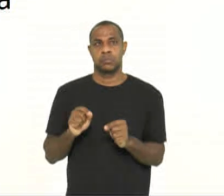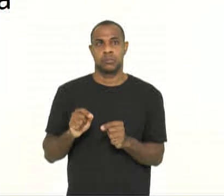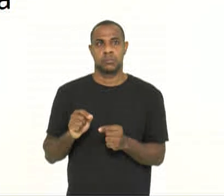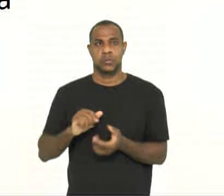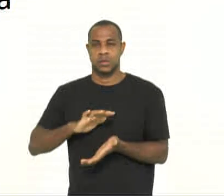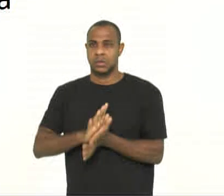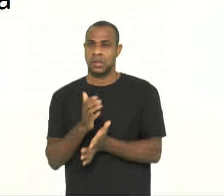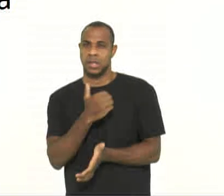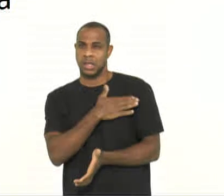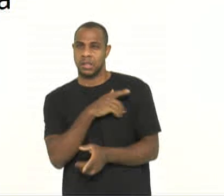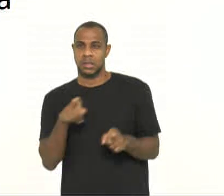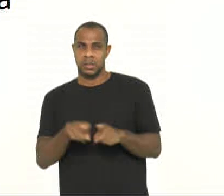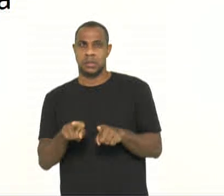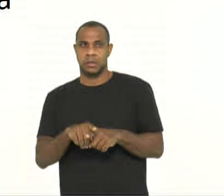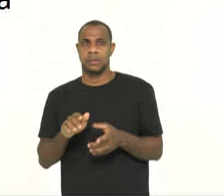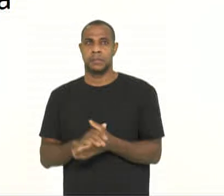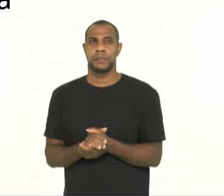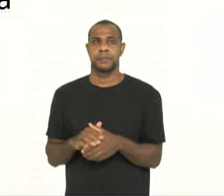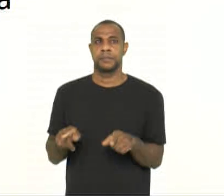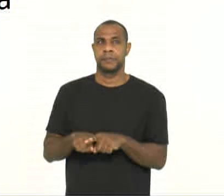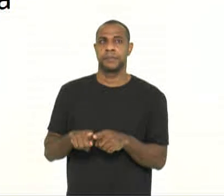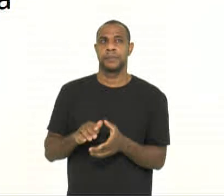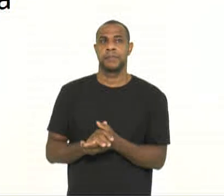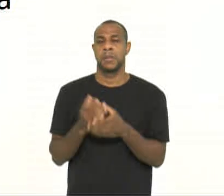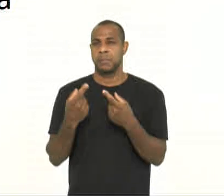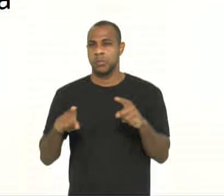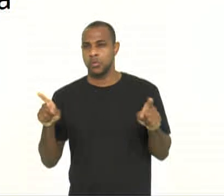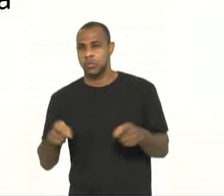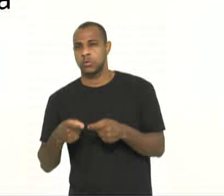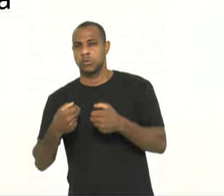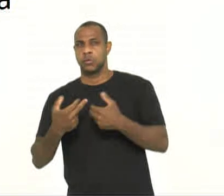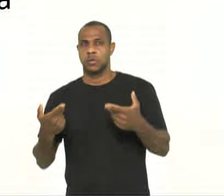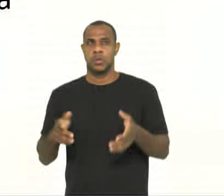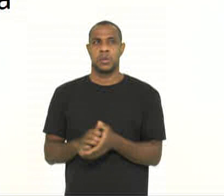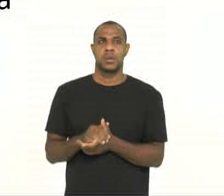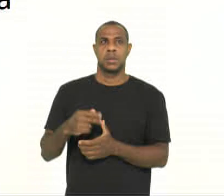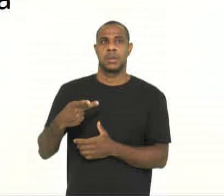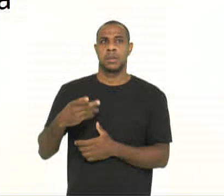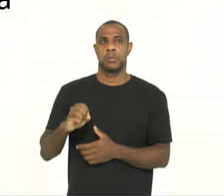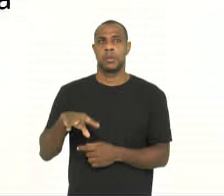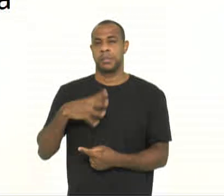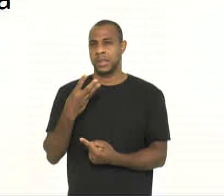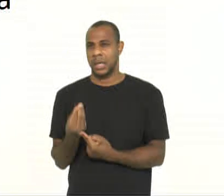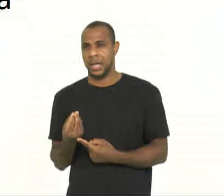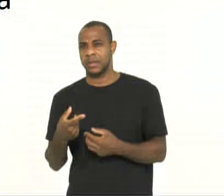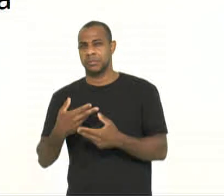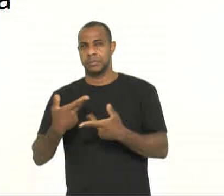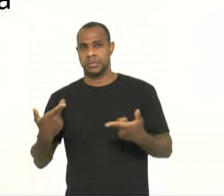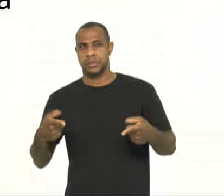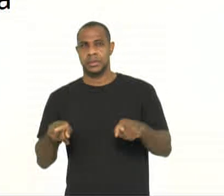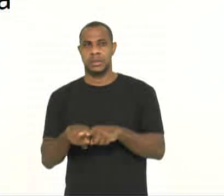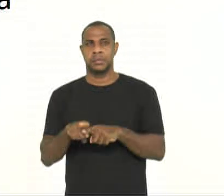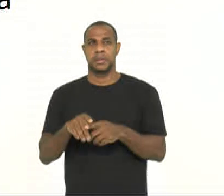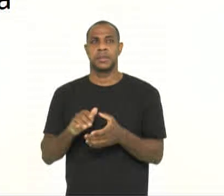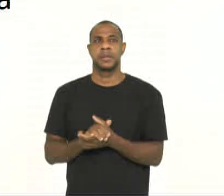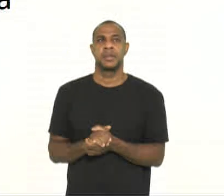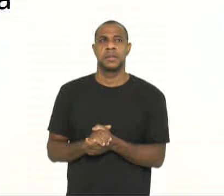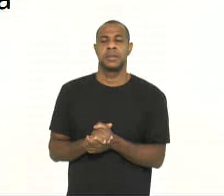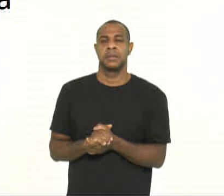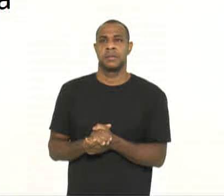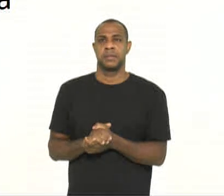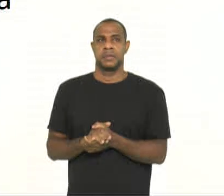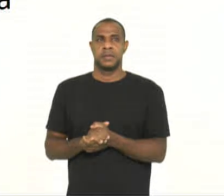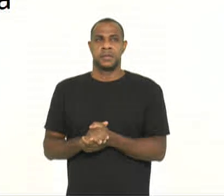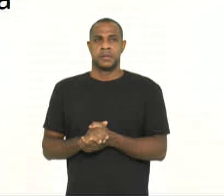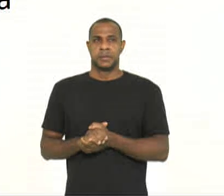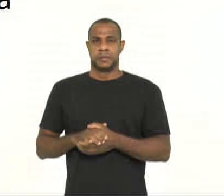Floyd, Rolling Stones, sincretismo de música, pop art, no caso, Beatles lideram a invasão britânica pop nos